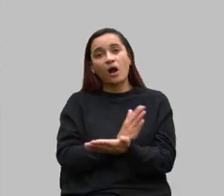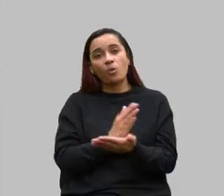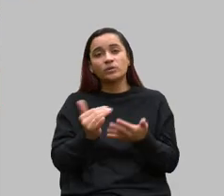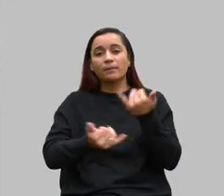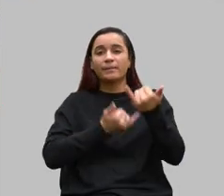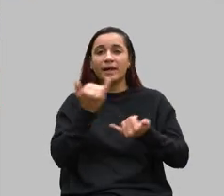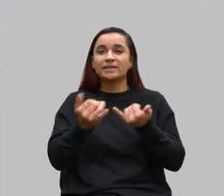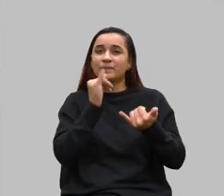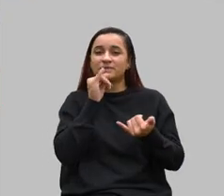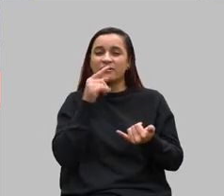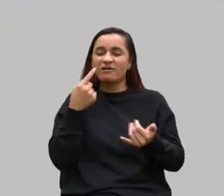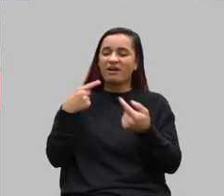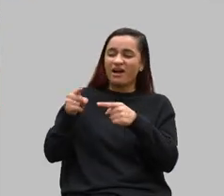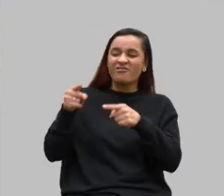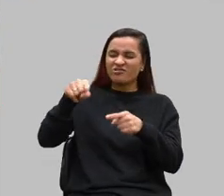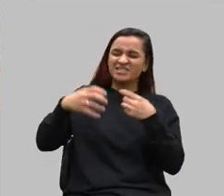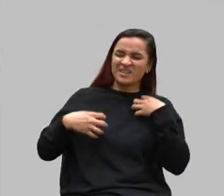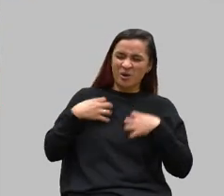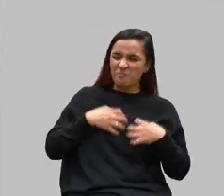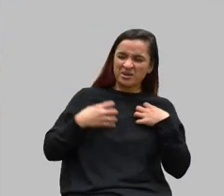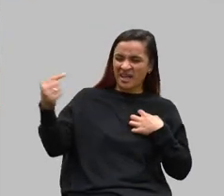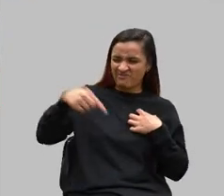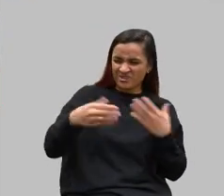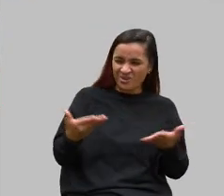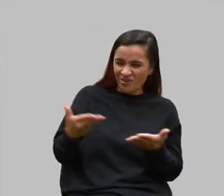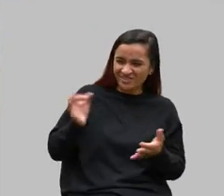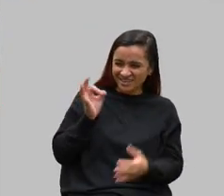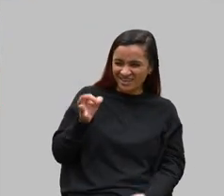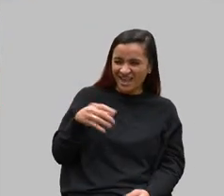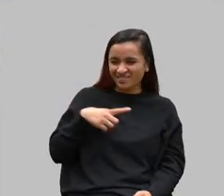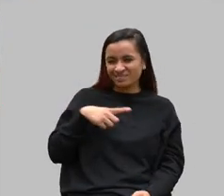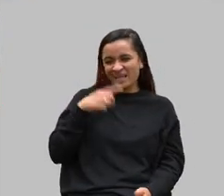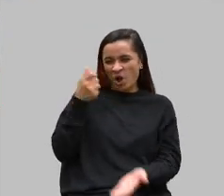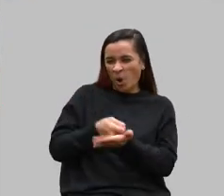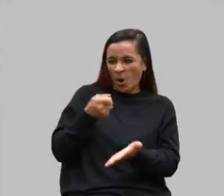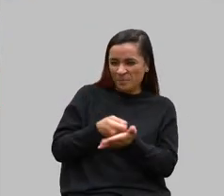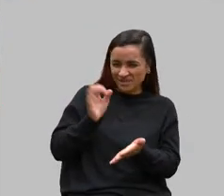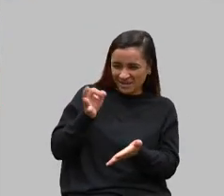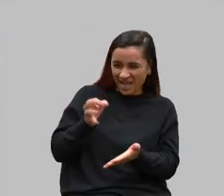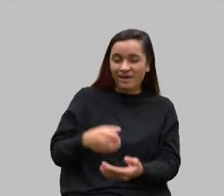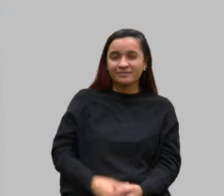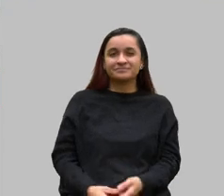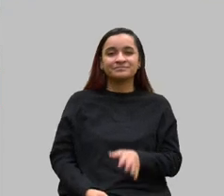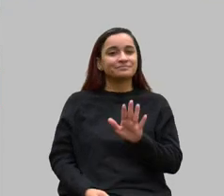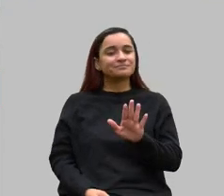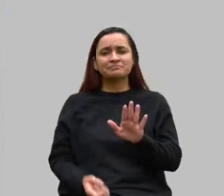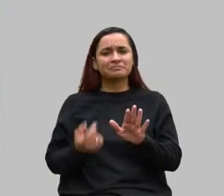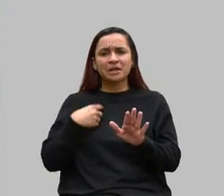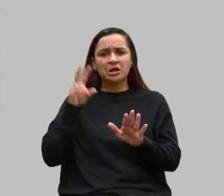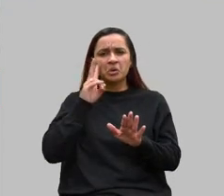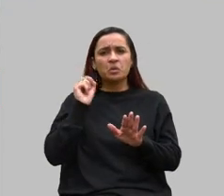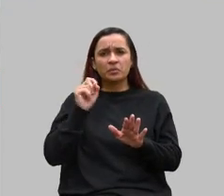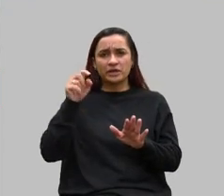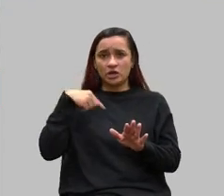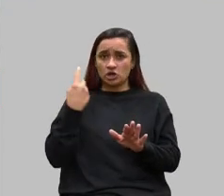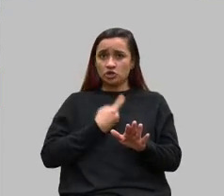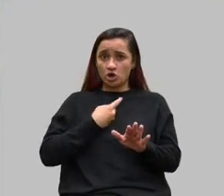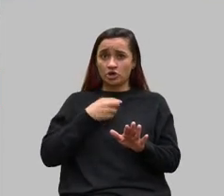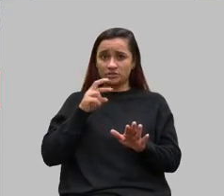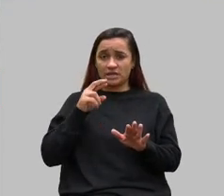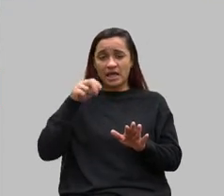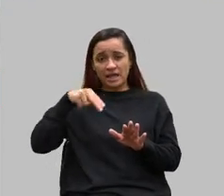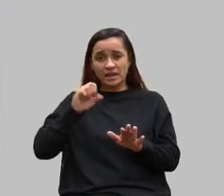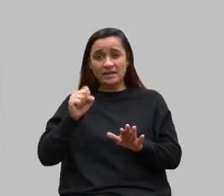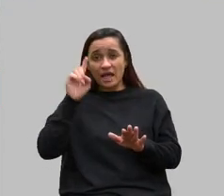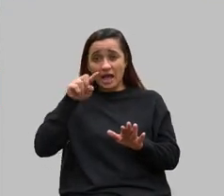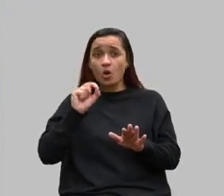deve estar incomodado de estar aqui hoje recebendo cobranças das autoridades públicas eu sempre lembro que a MRS é uma concessão pública não é uma é uma empresa